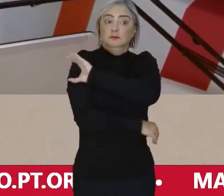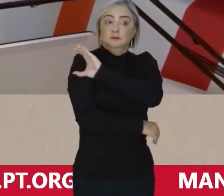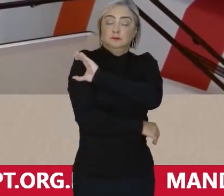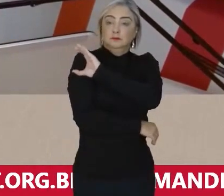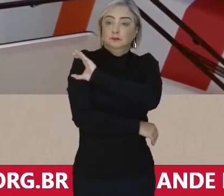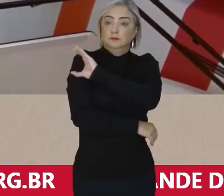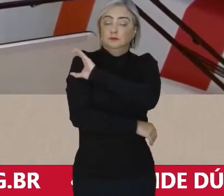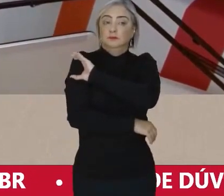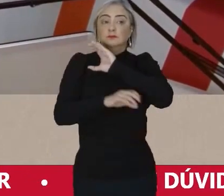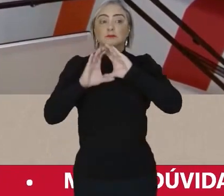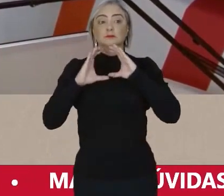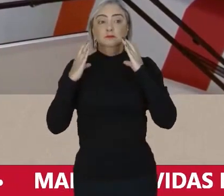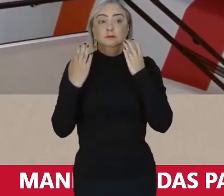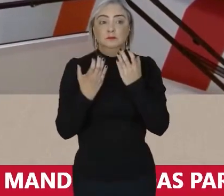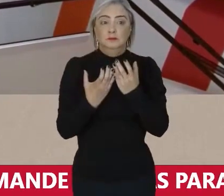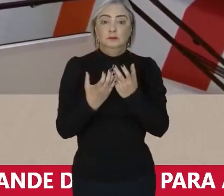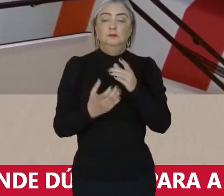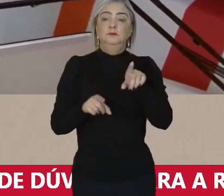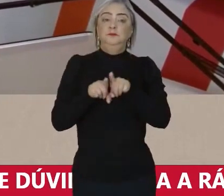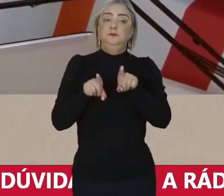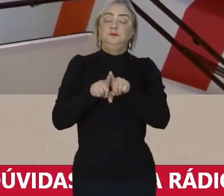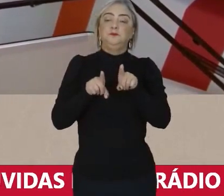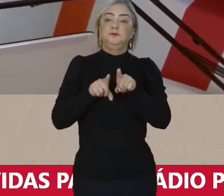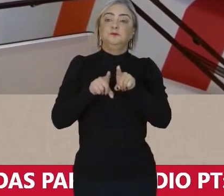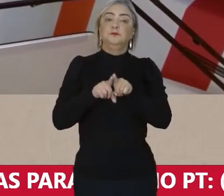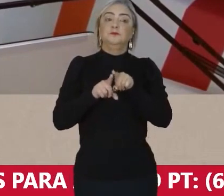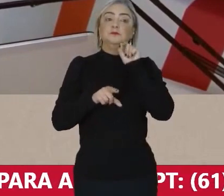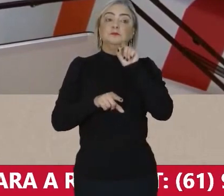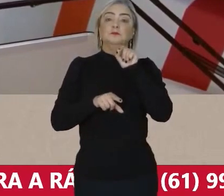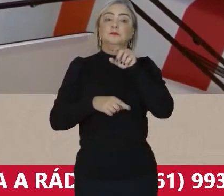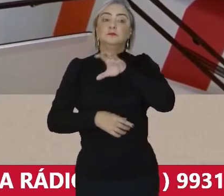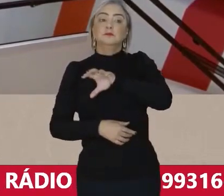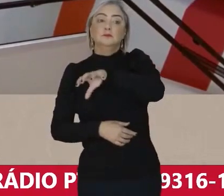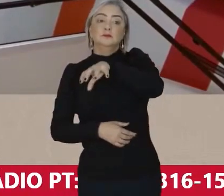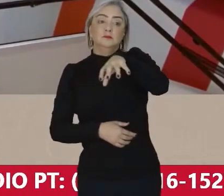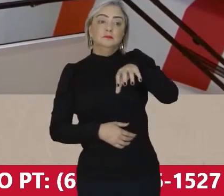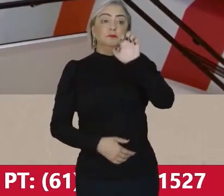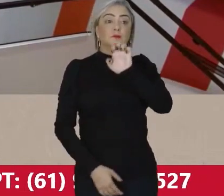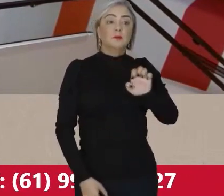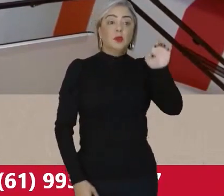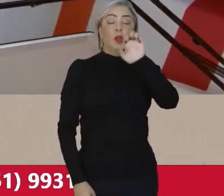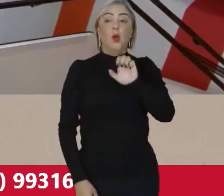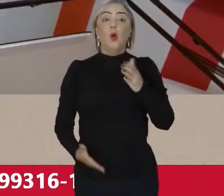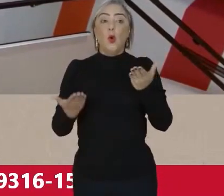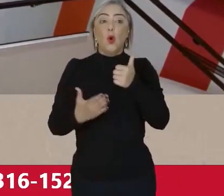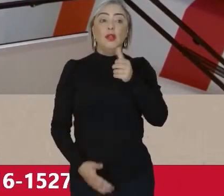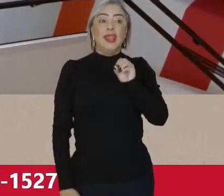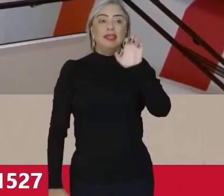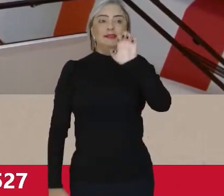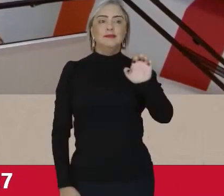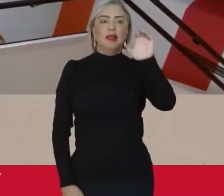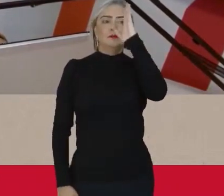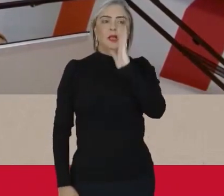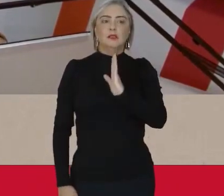da coordenação colegiada, ela também se reproduz nas seccionais estaduais. Hoje são 10 estados do Brasil